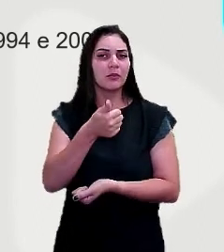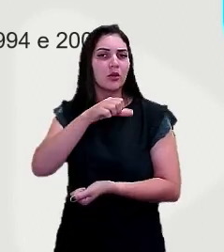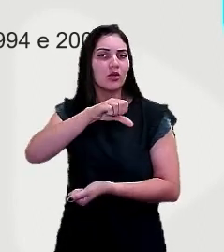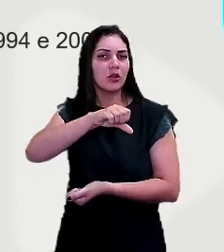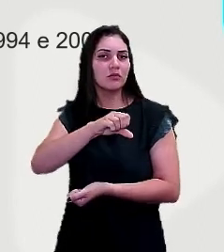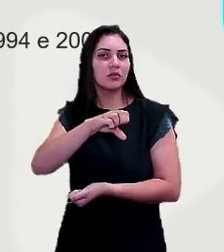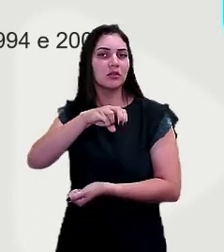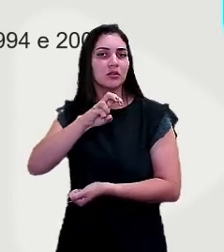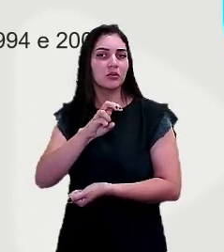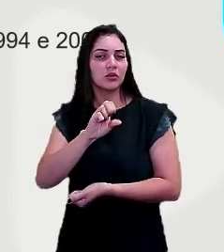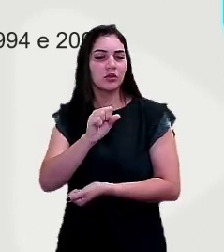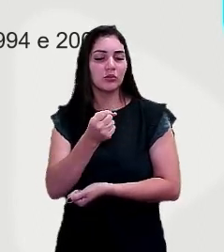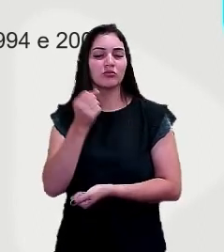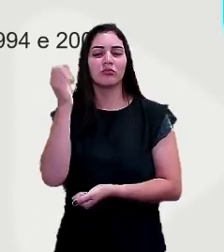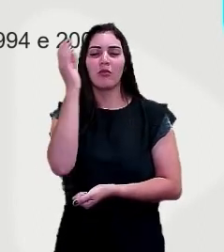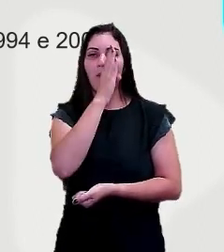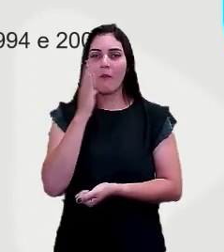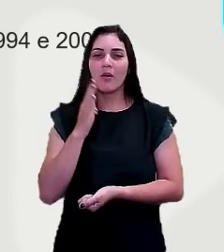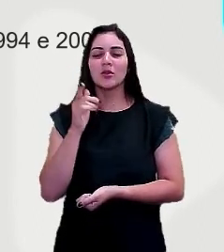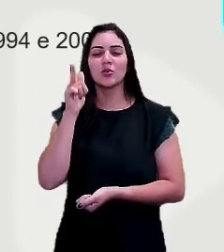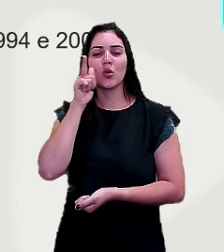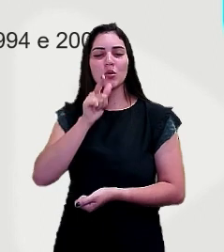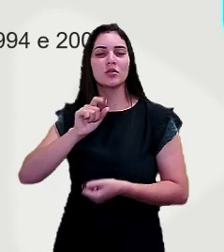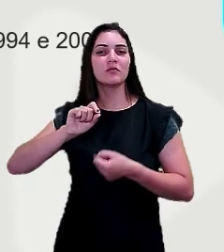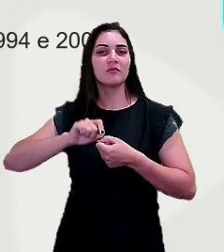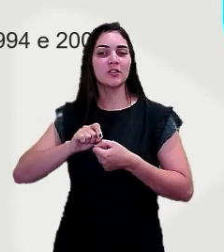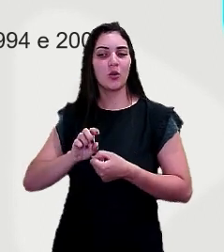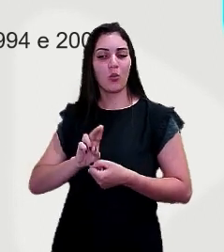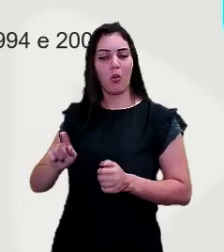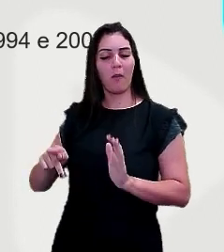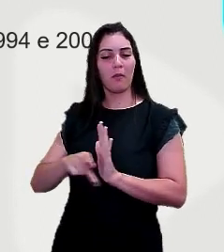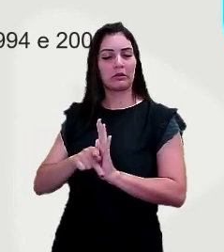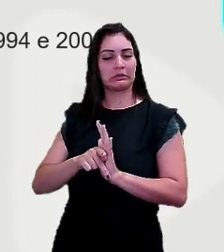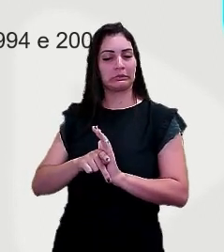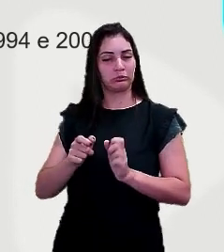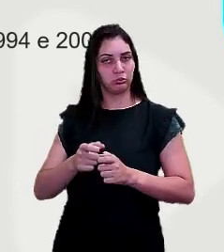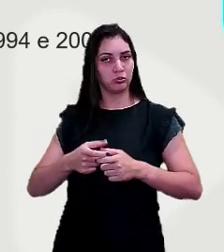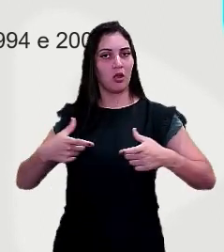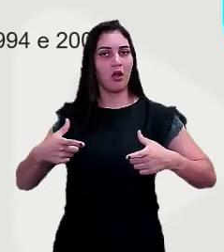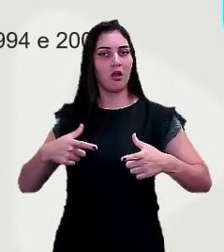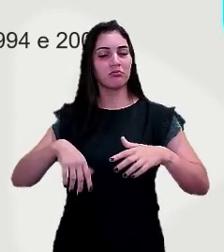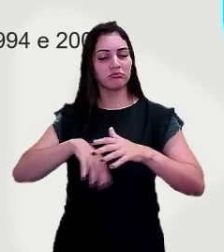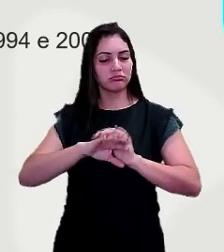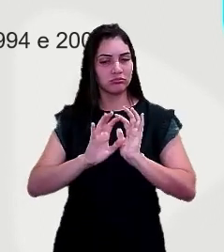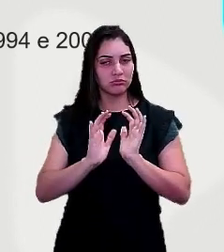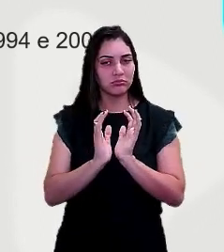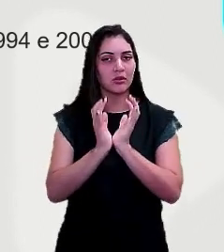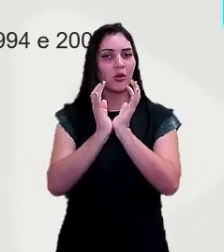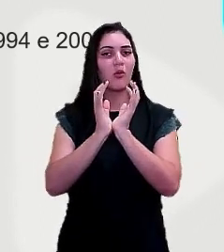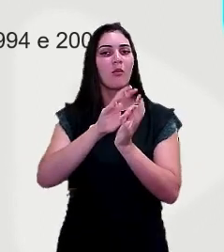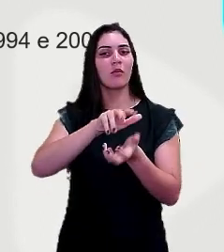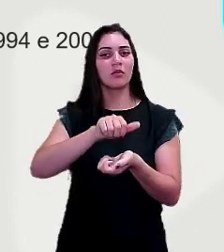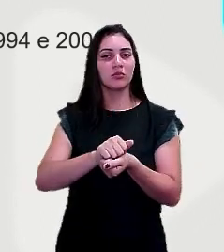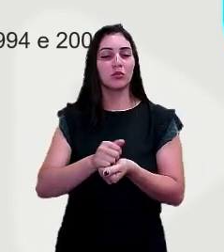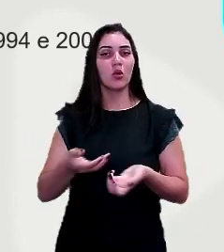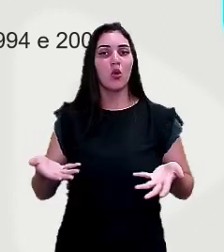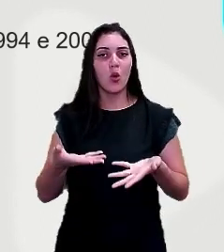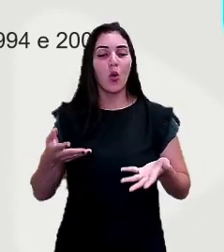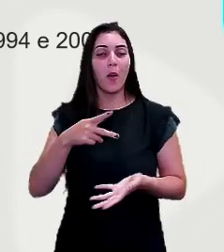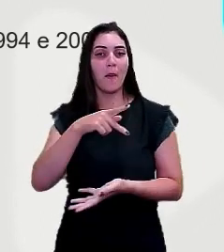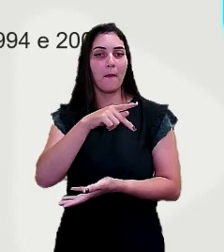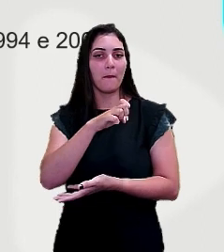o Brasil fez o seu nome, né? Se tornando um dos grandes seleções da Copa do Mundo. E hoje somos